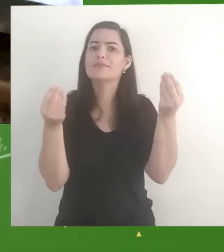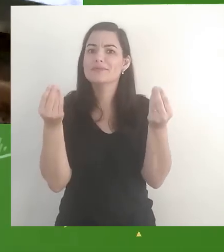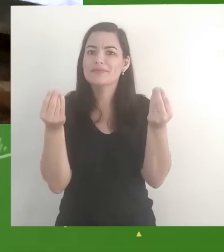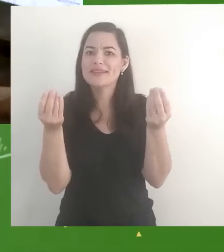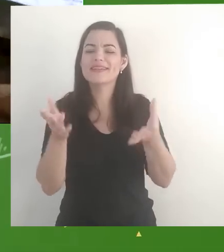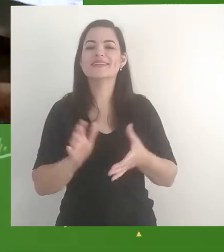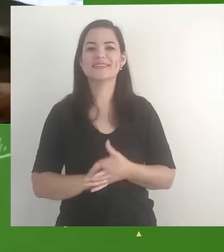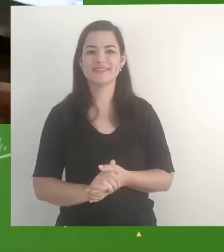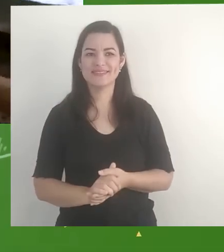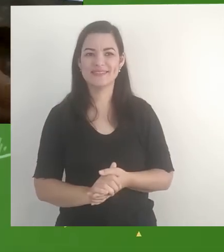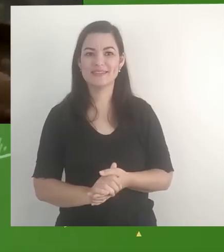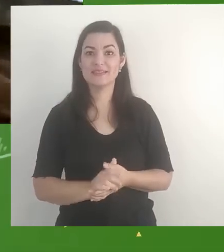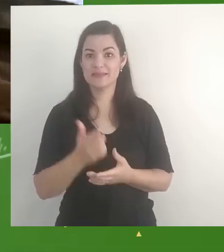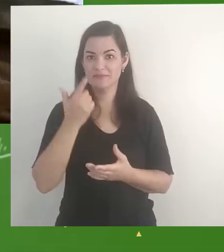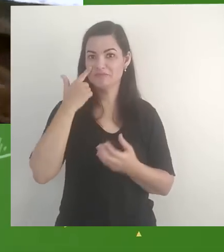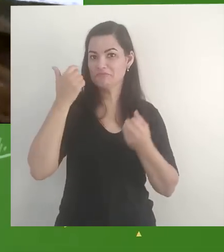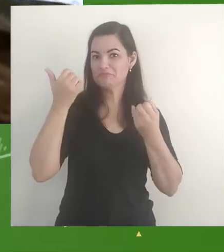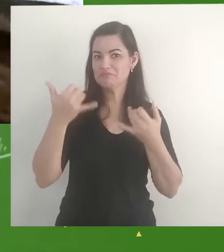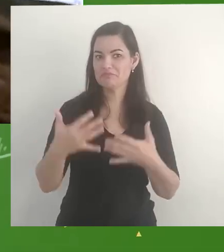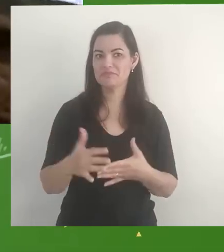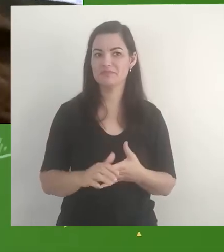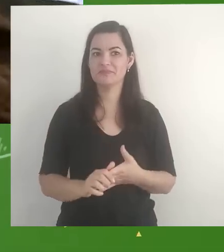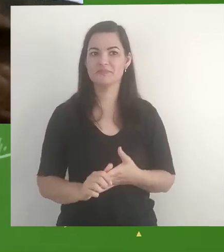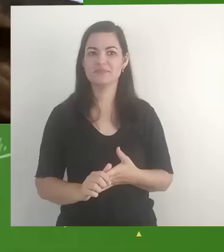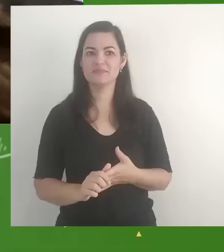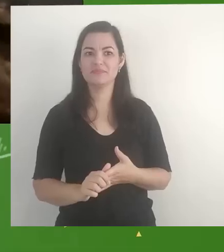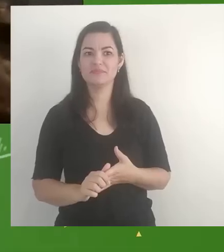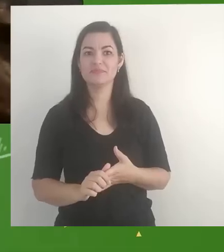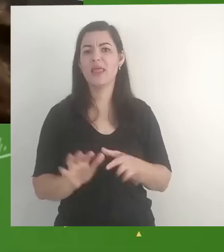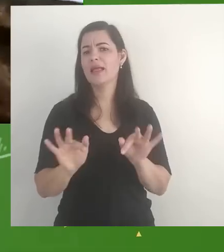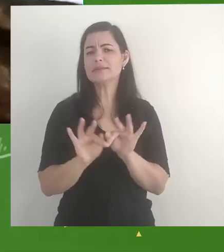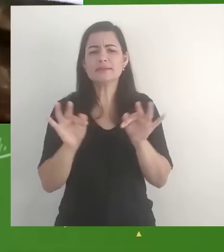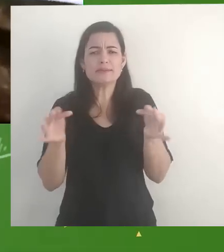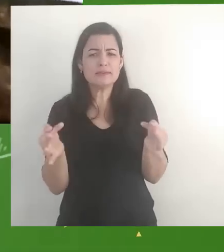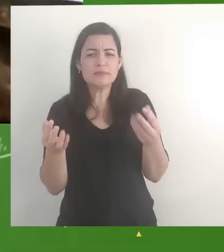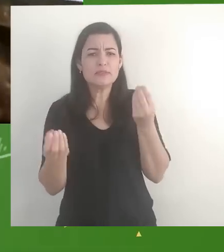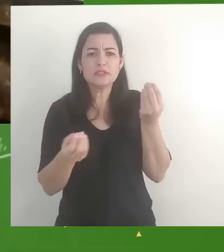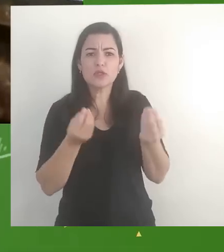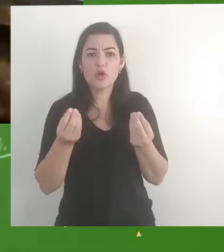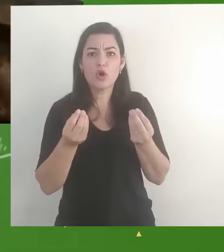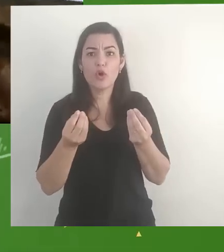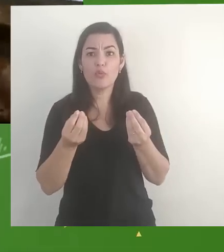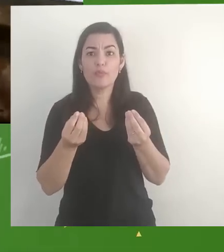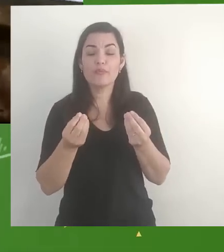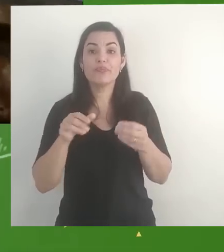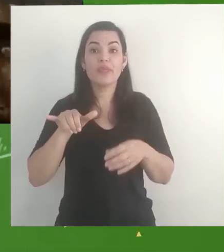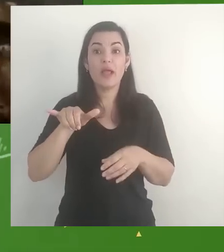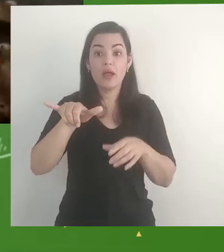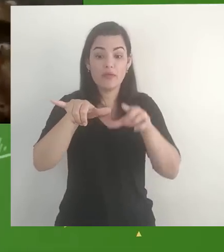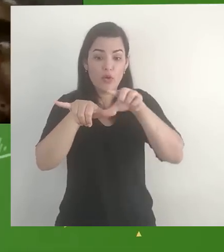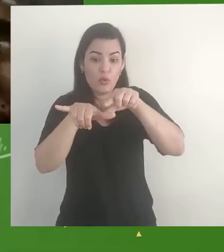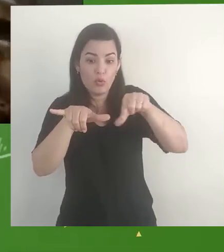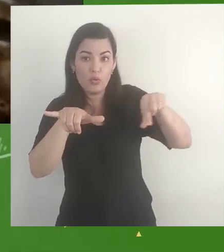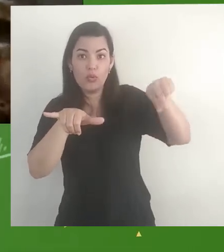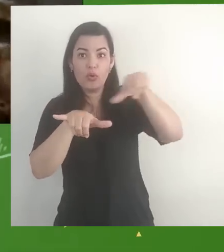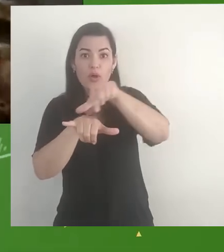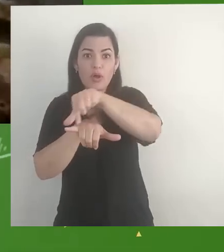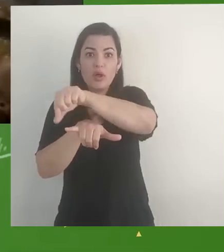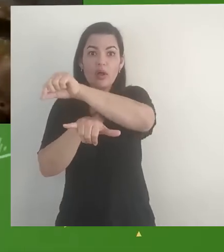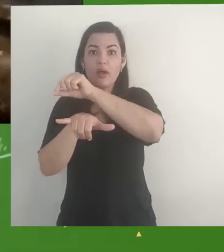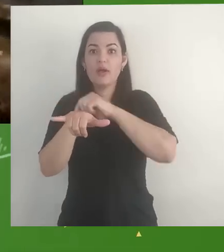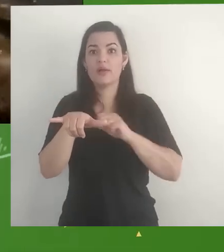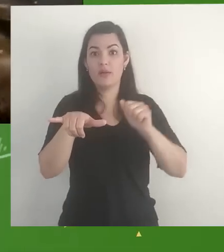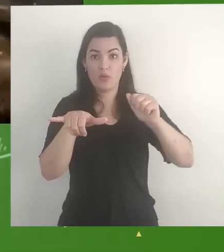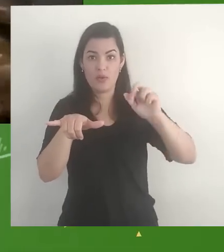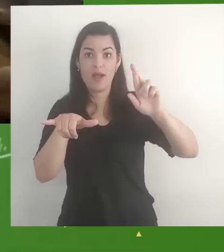no ar. A primeira coisa é simples. É porque a asa dele aqui